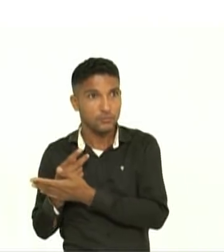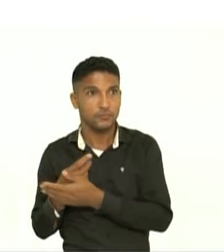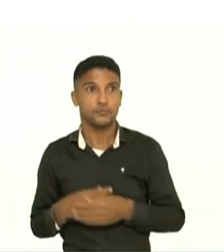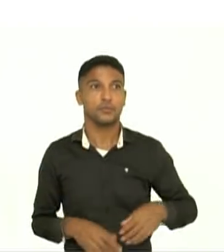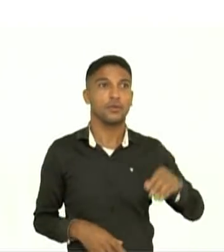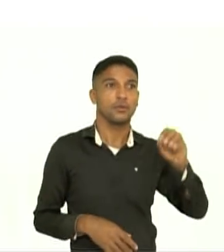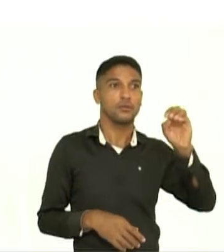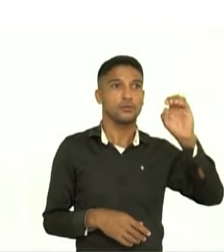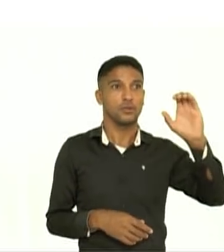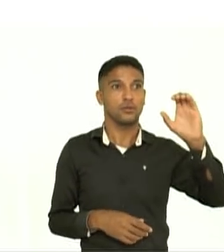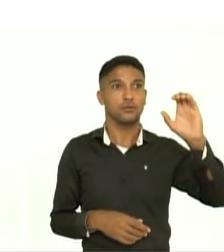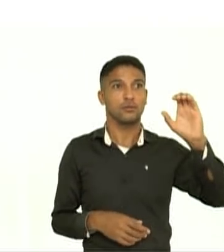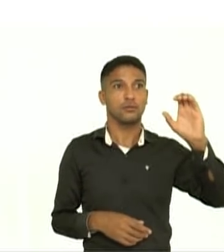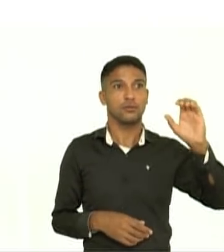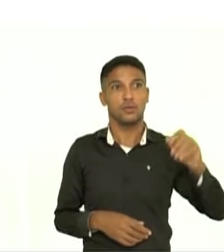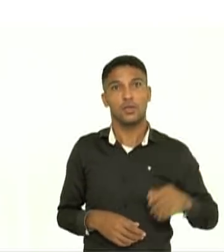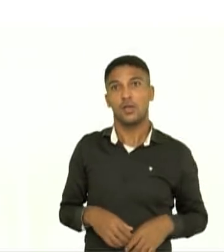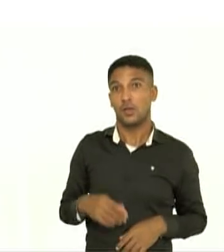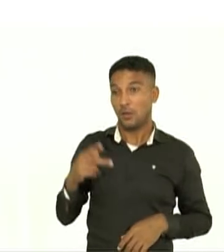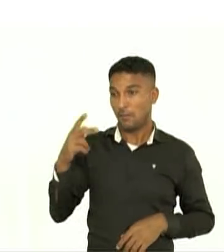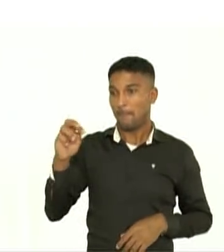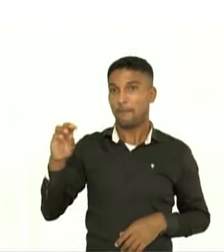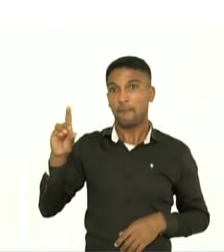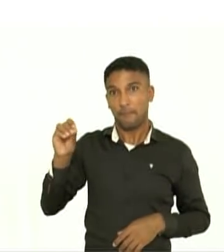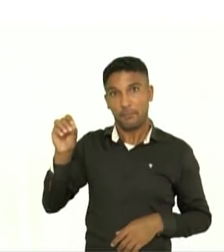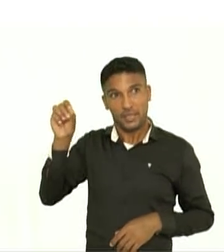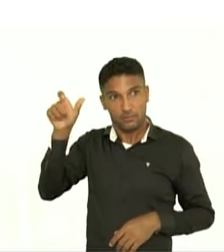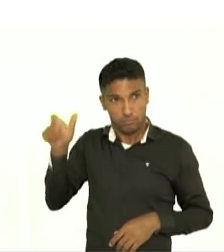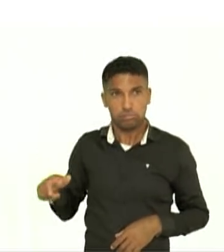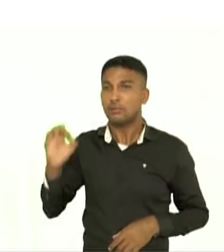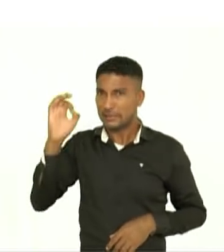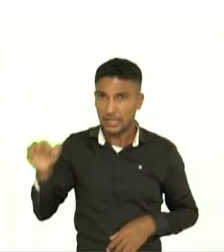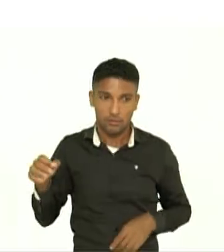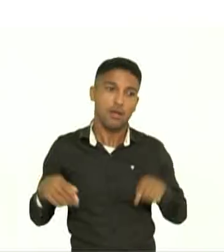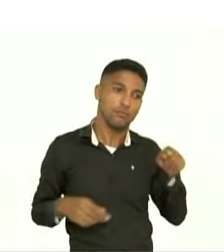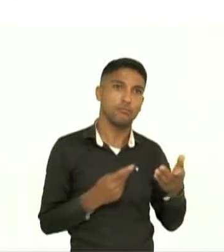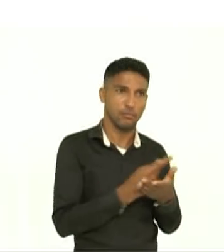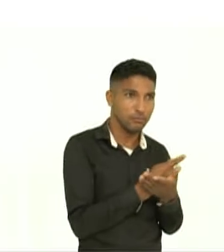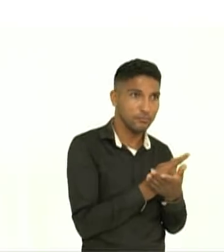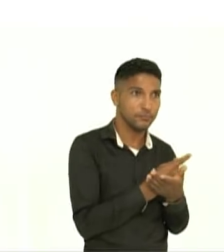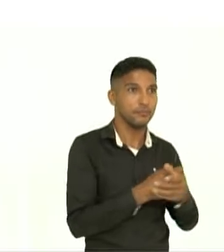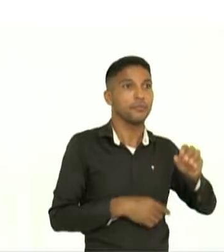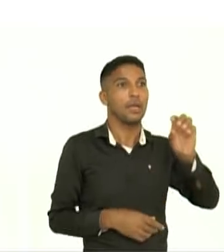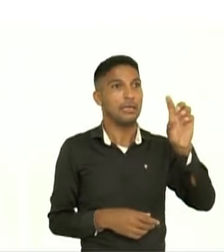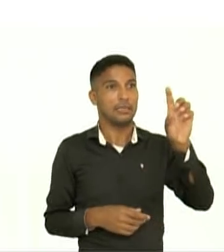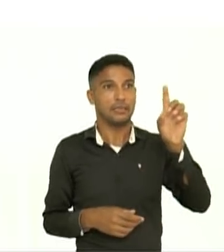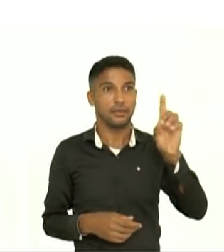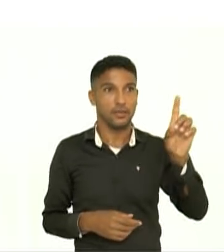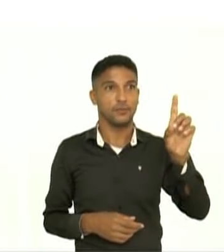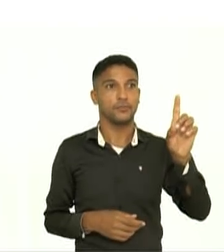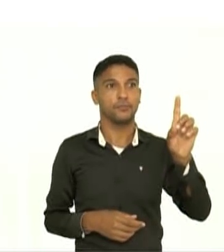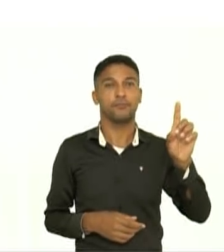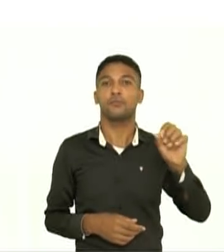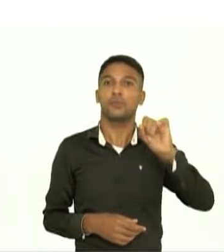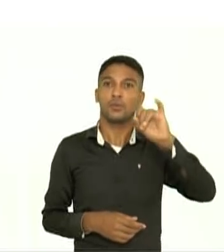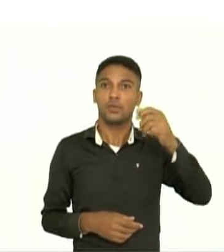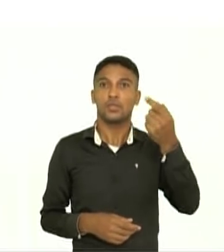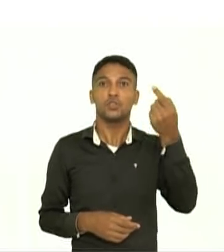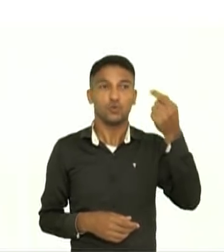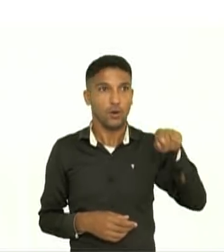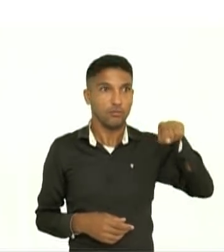João acertou as definições e errou ao dar o exemplo. Pedro acertou os exemplos e errou ao dar